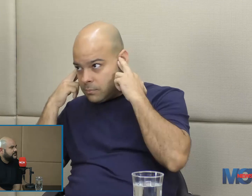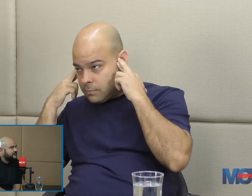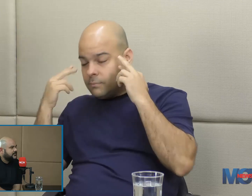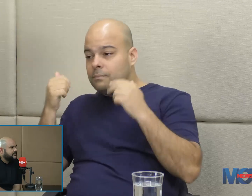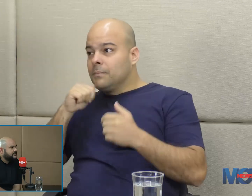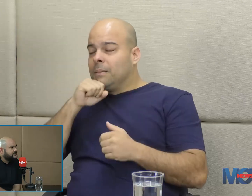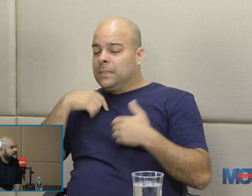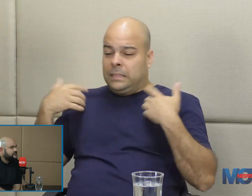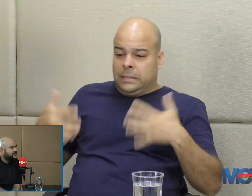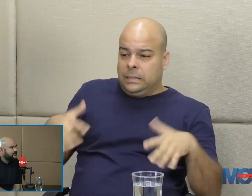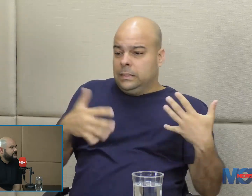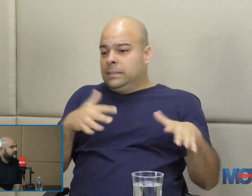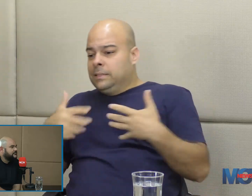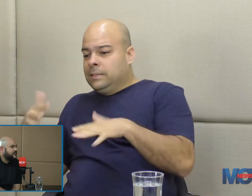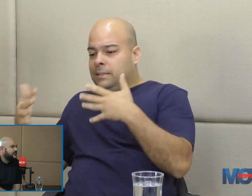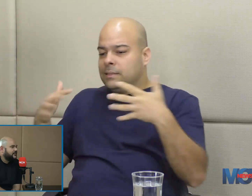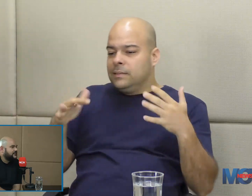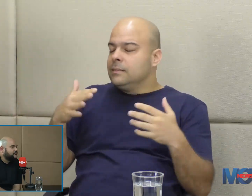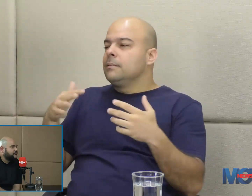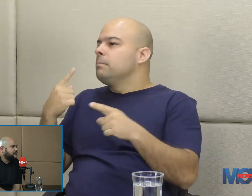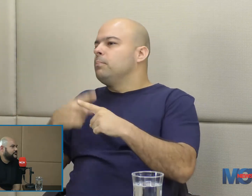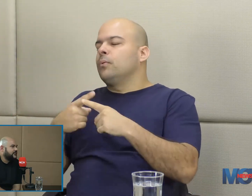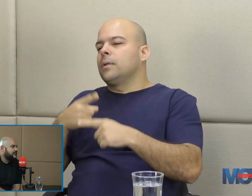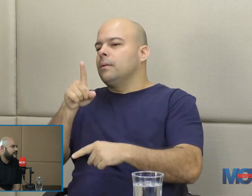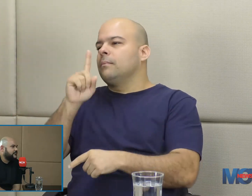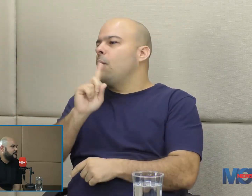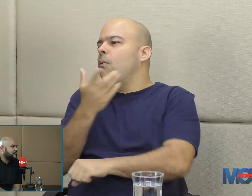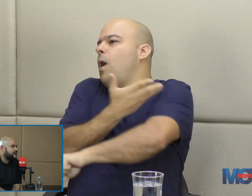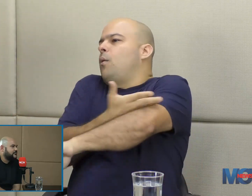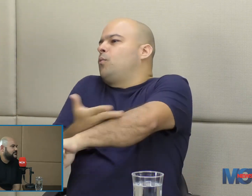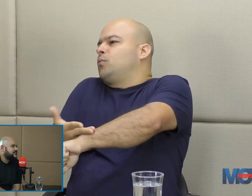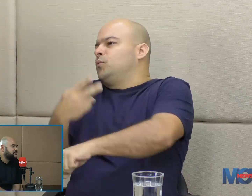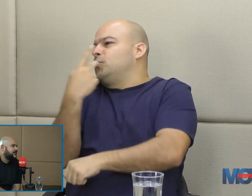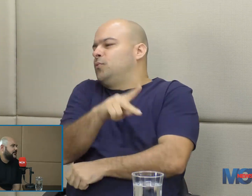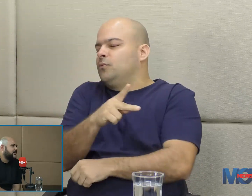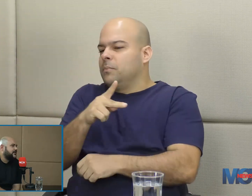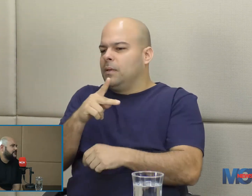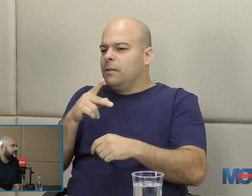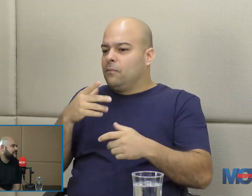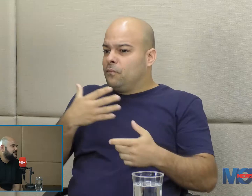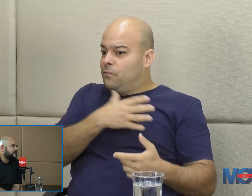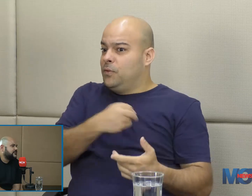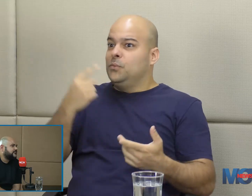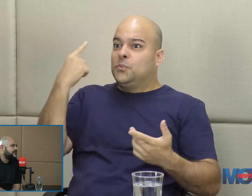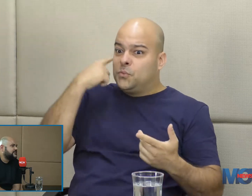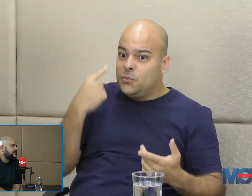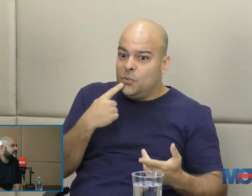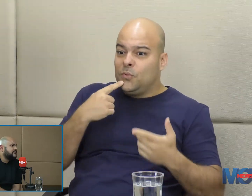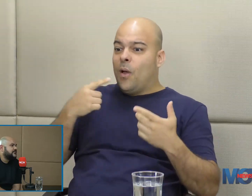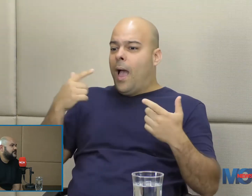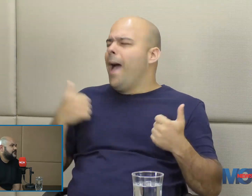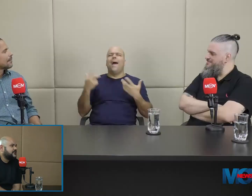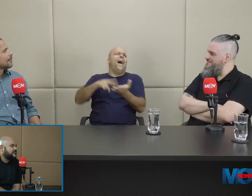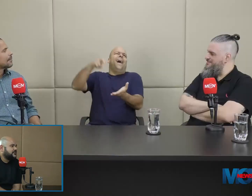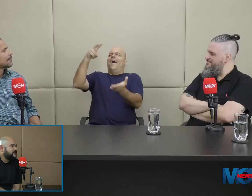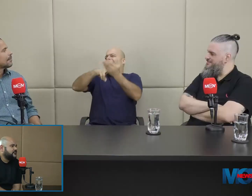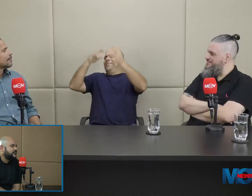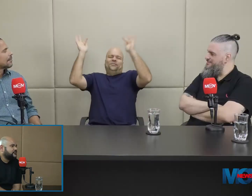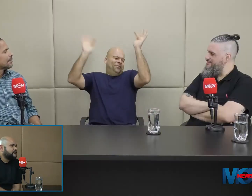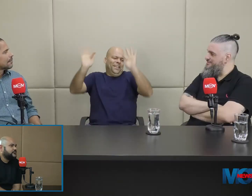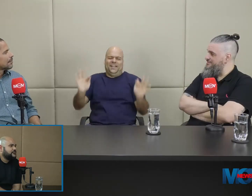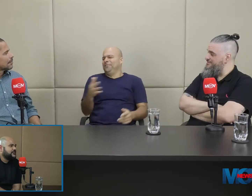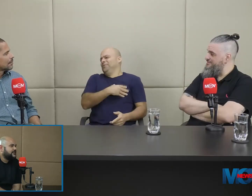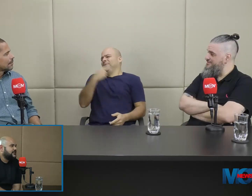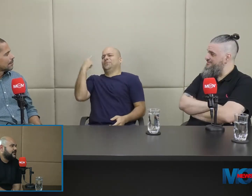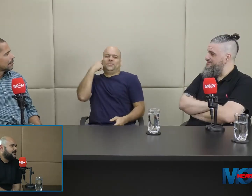Então, a minha mãe, ela descobriu, né, que eu era surdo e ela ficou desesperada, ela não sabia o que fazer. Eu só tenho um